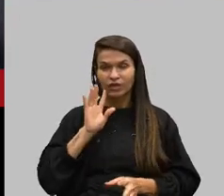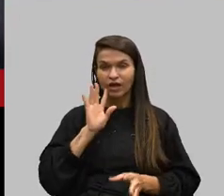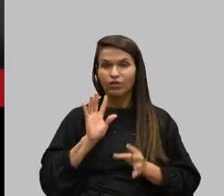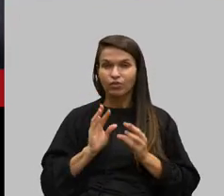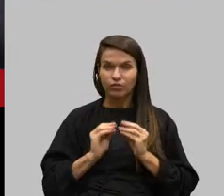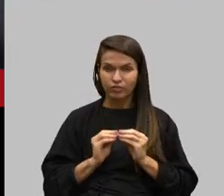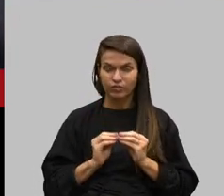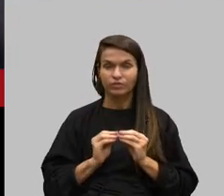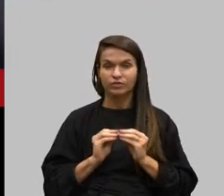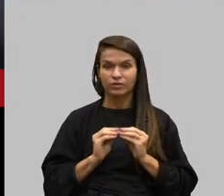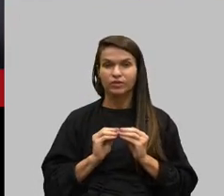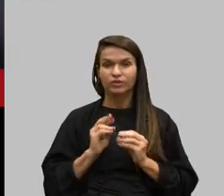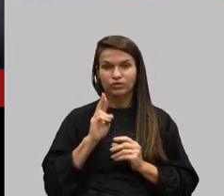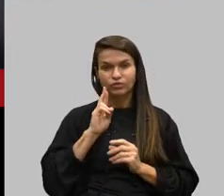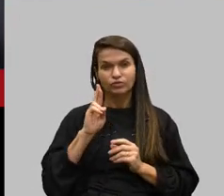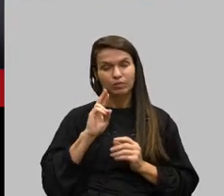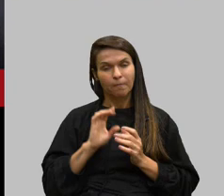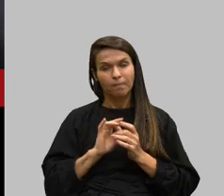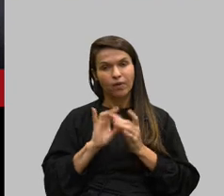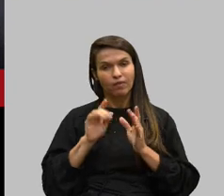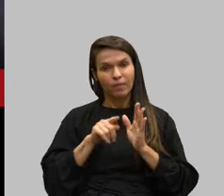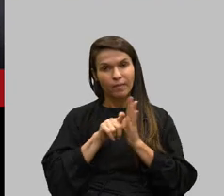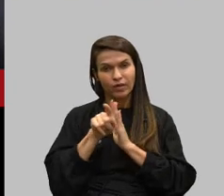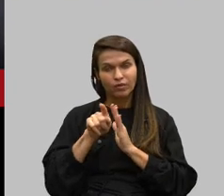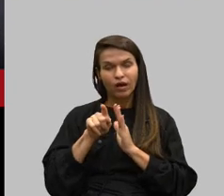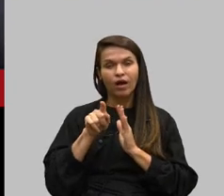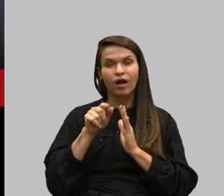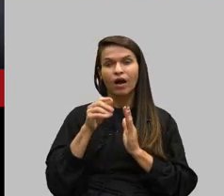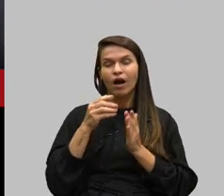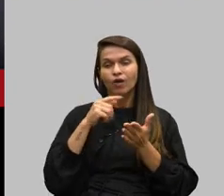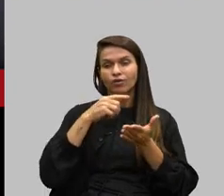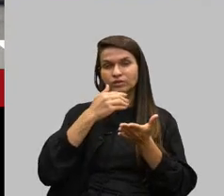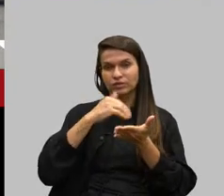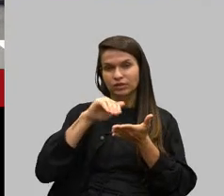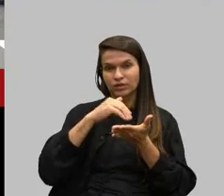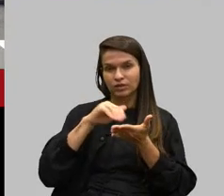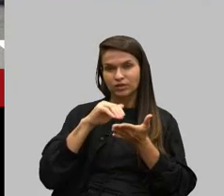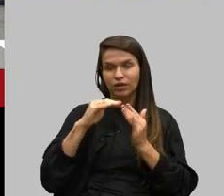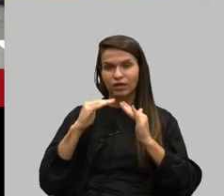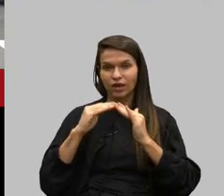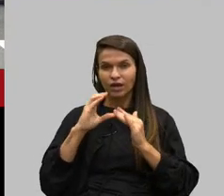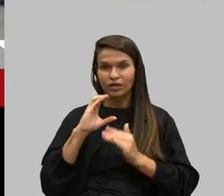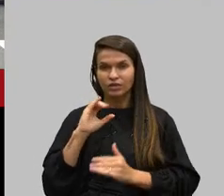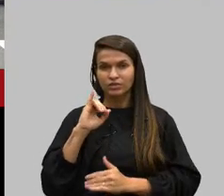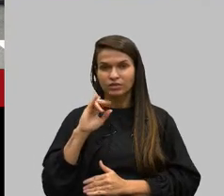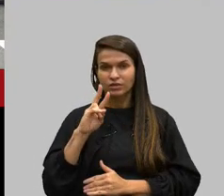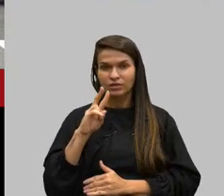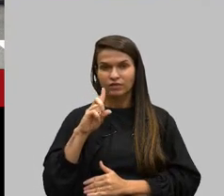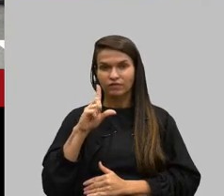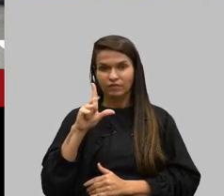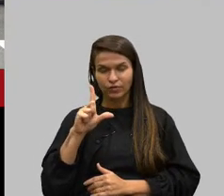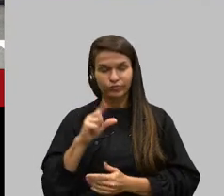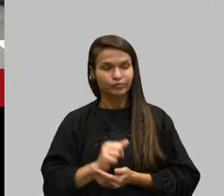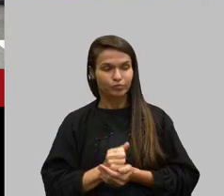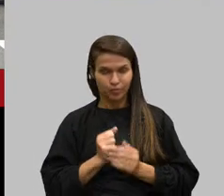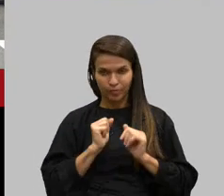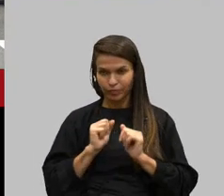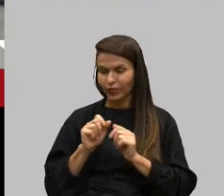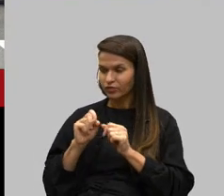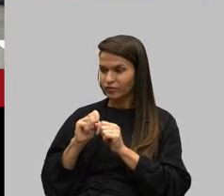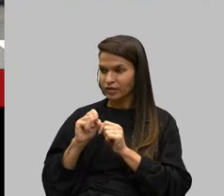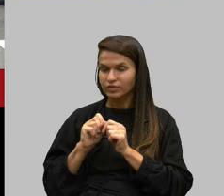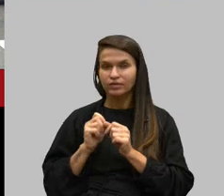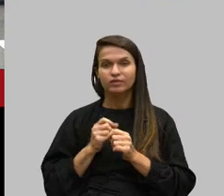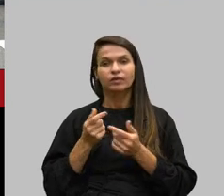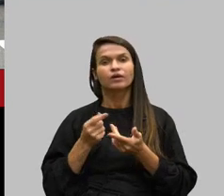caso vossa excelência me permita eu farei a pergunta ao secretário da casa civil pode fazê-la secretário seja